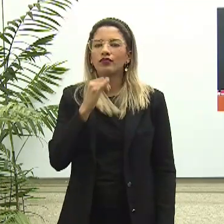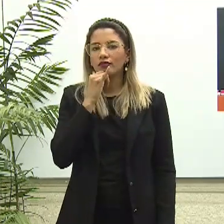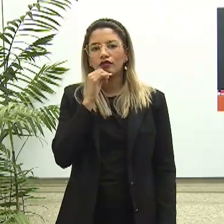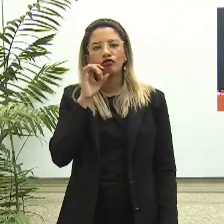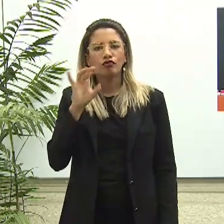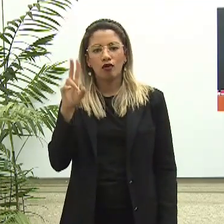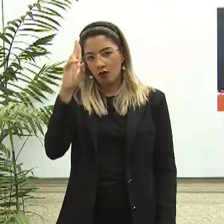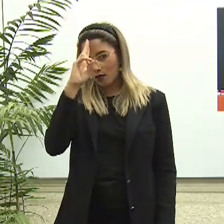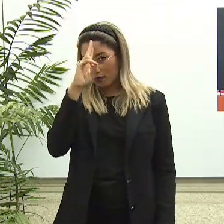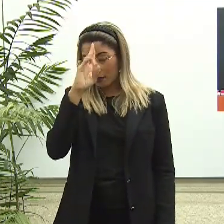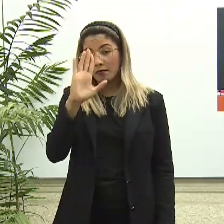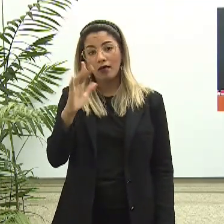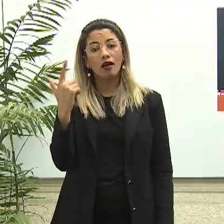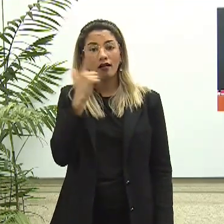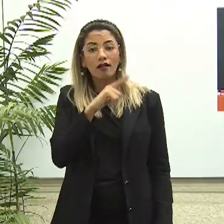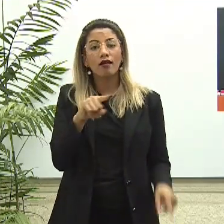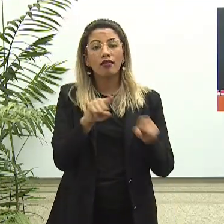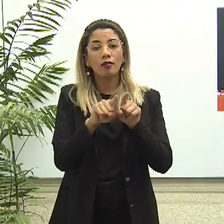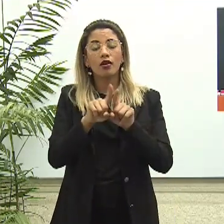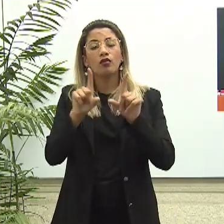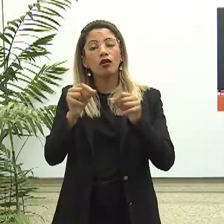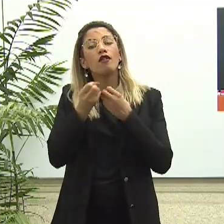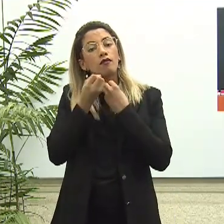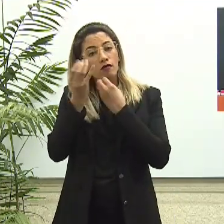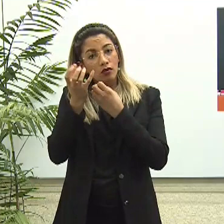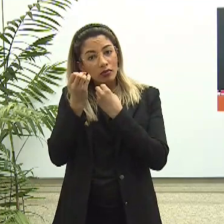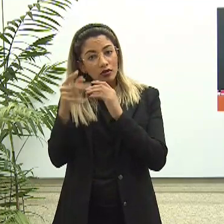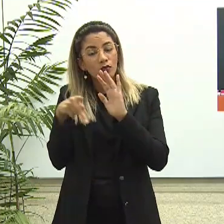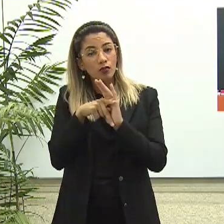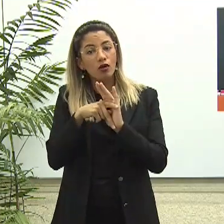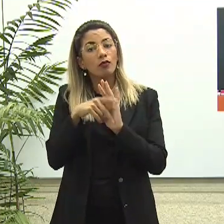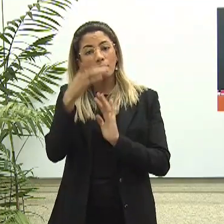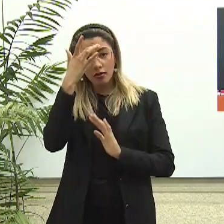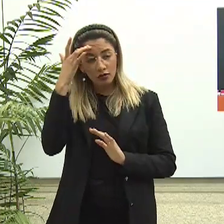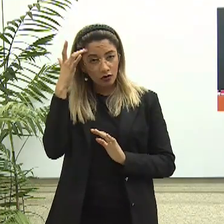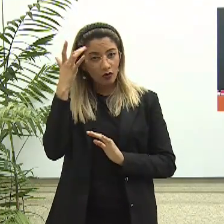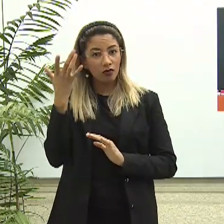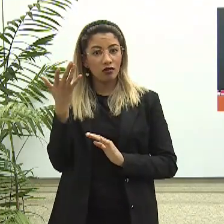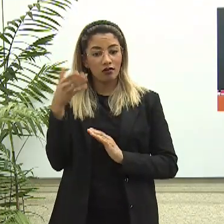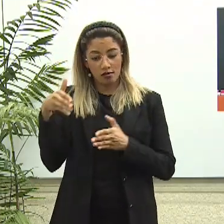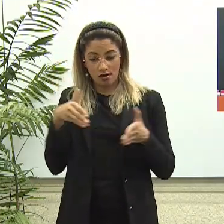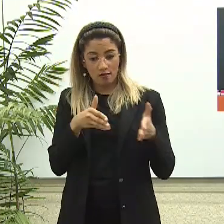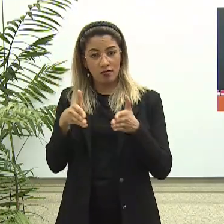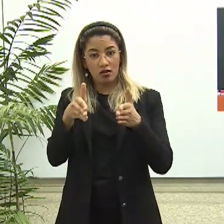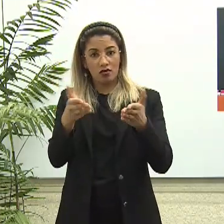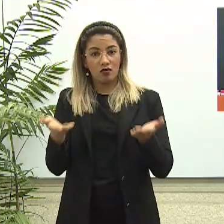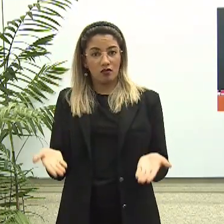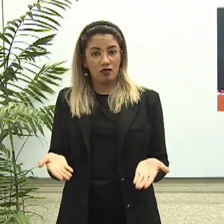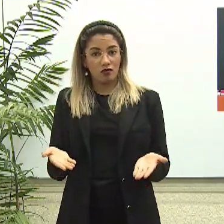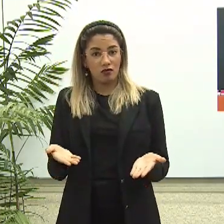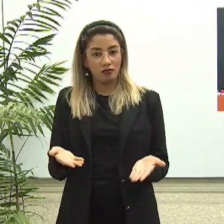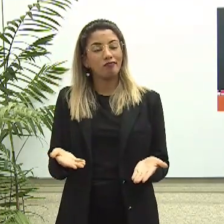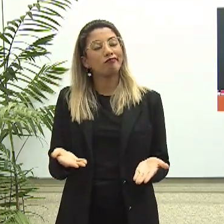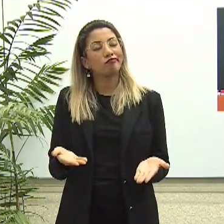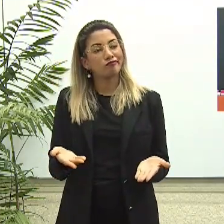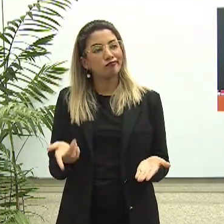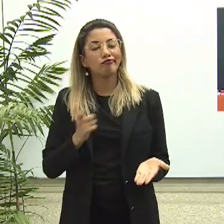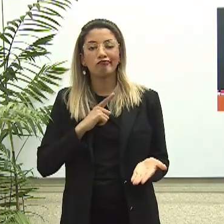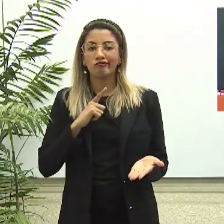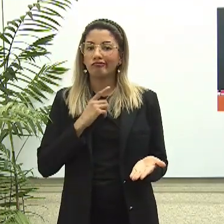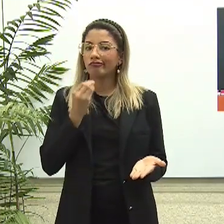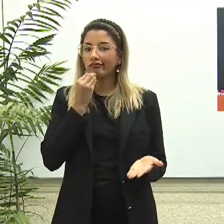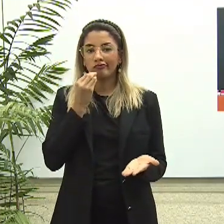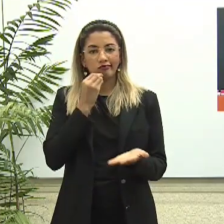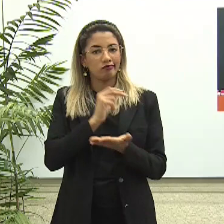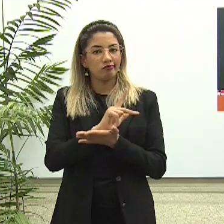o motorista ela também ganha com os dados que ela coleta do usuário do caminho que ele faz então a gente tá diante de novas possibilidades de